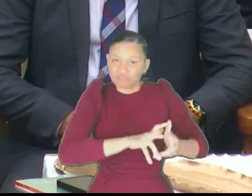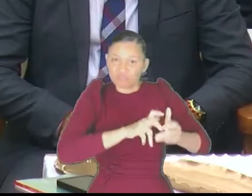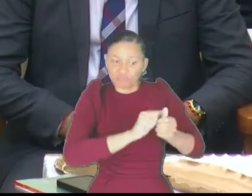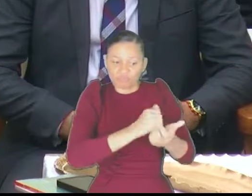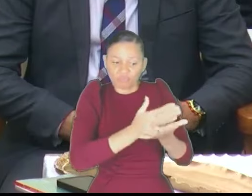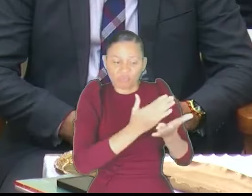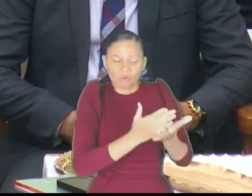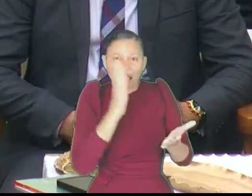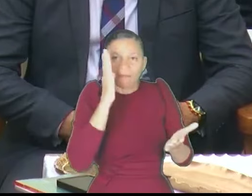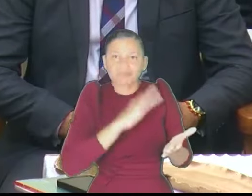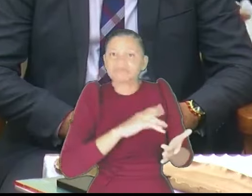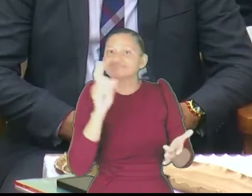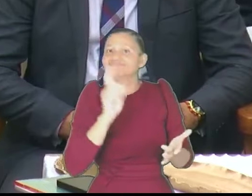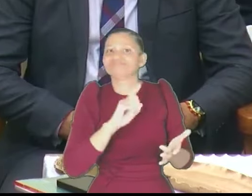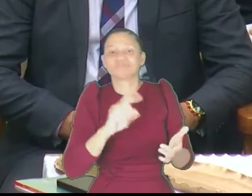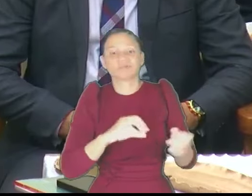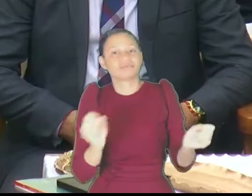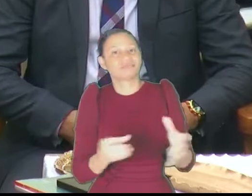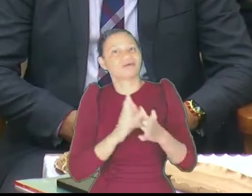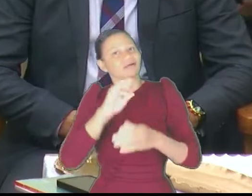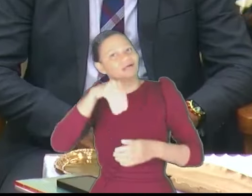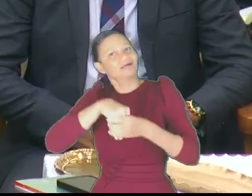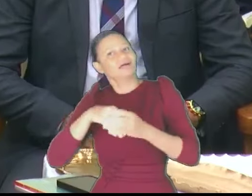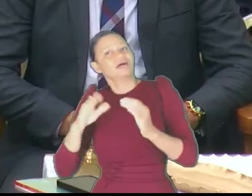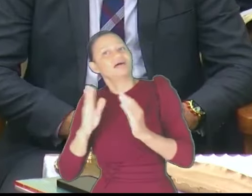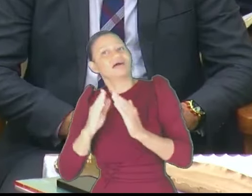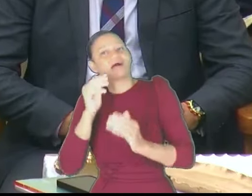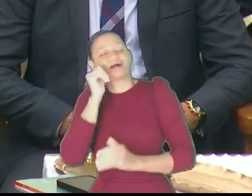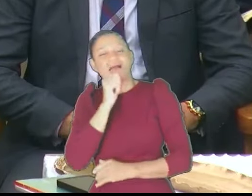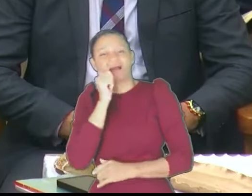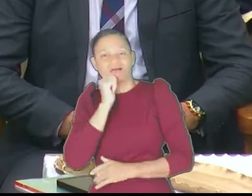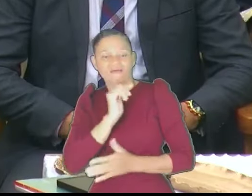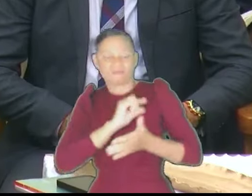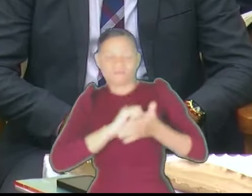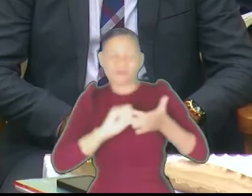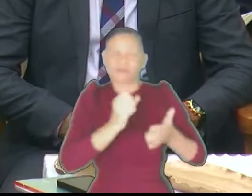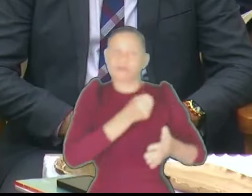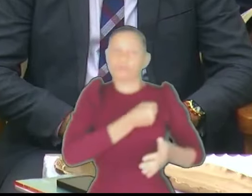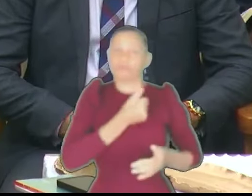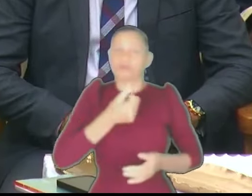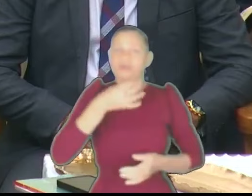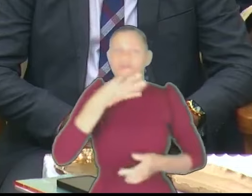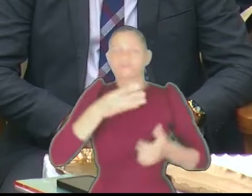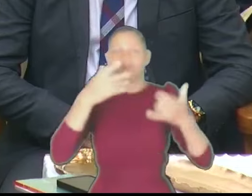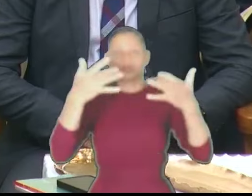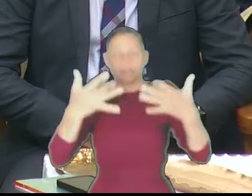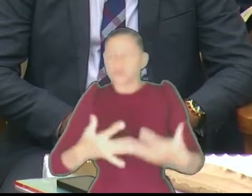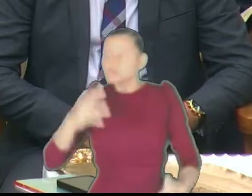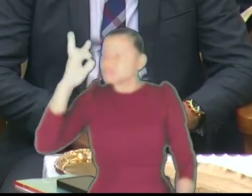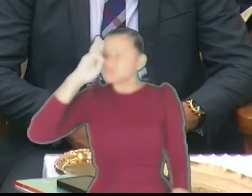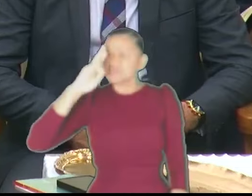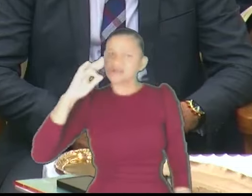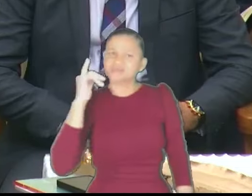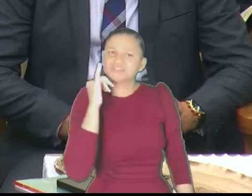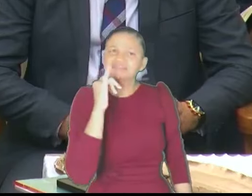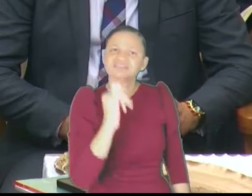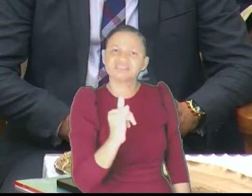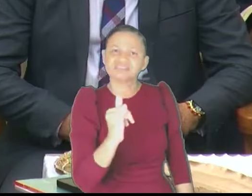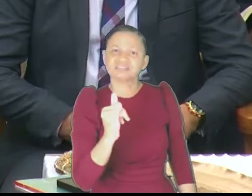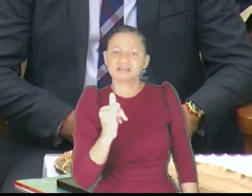mulher. E o versículo 14 é enfático em dizer: assim diz o Senhor,